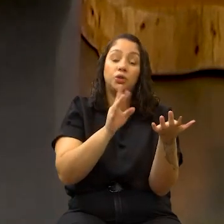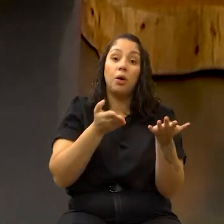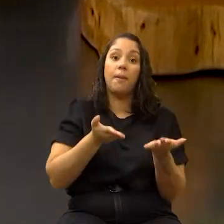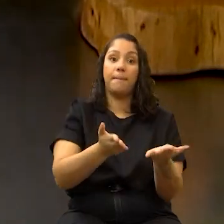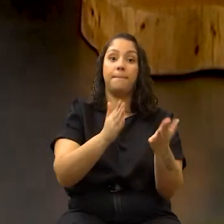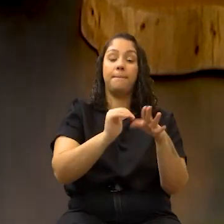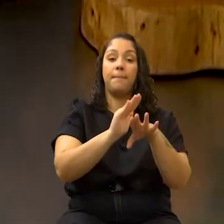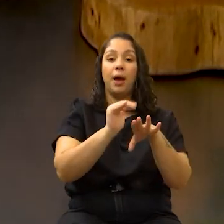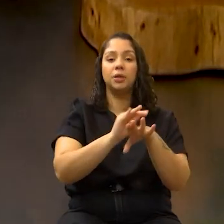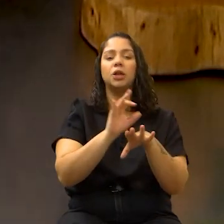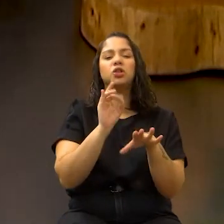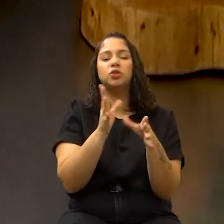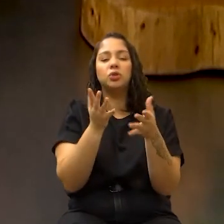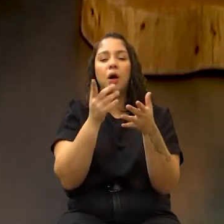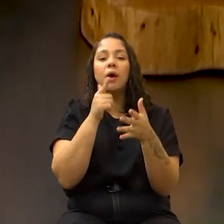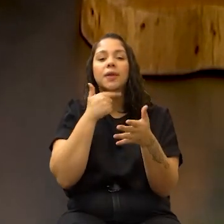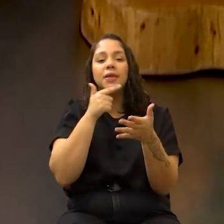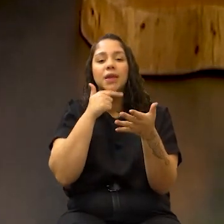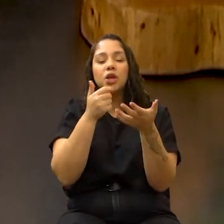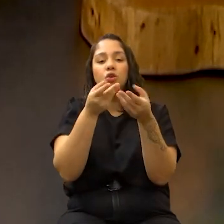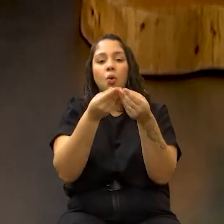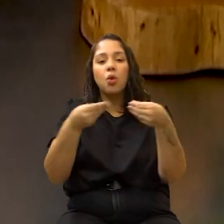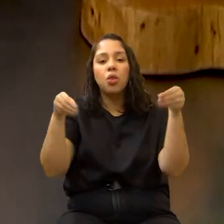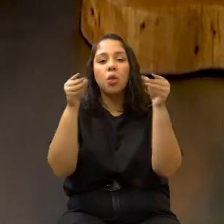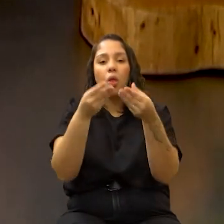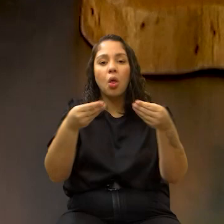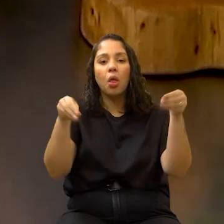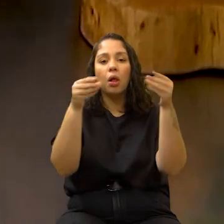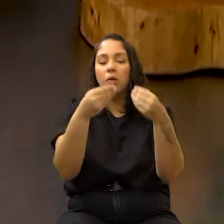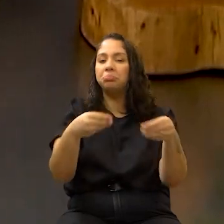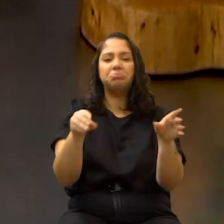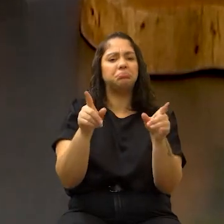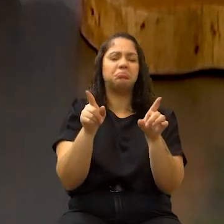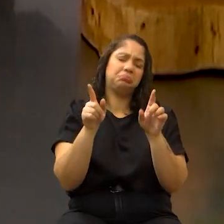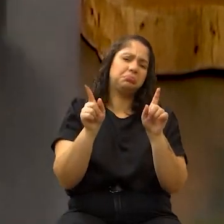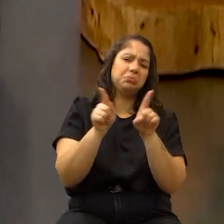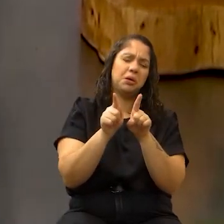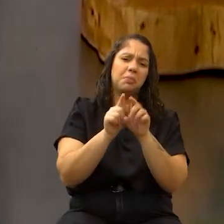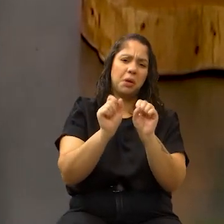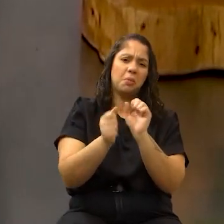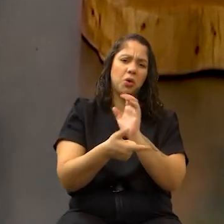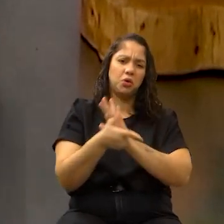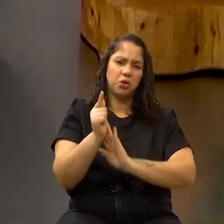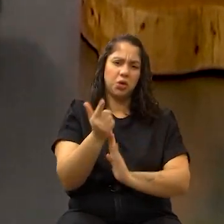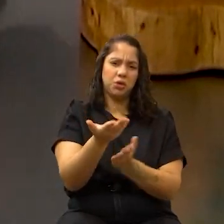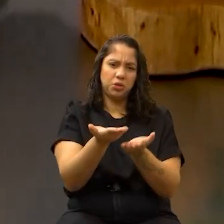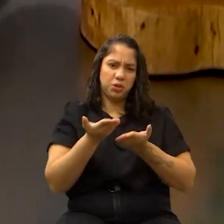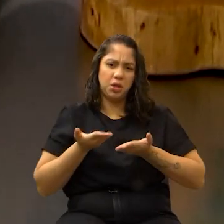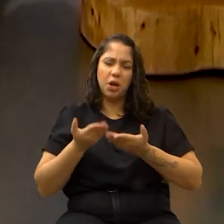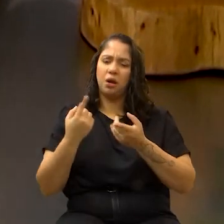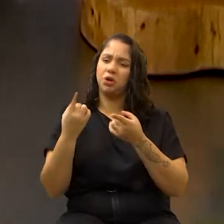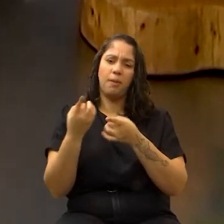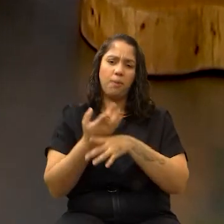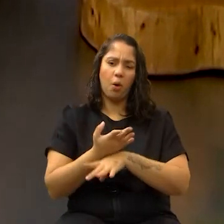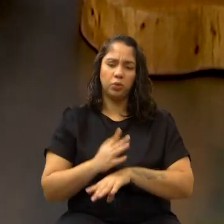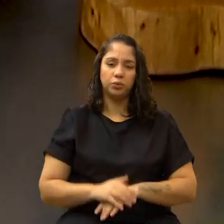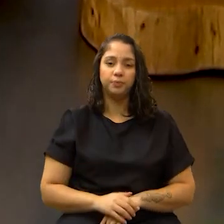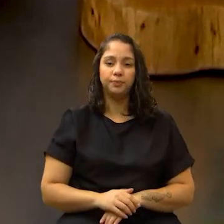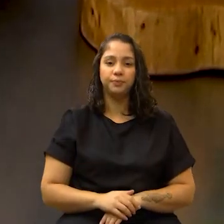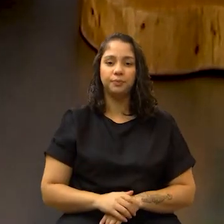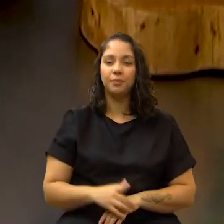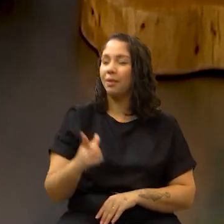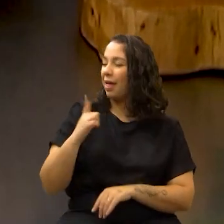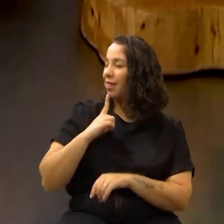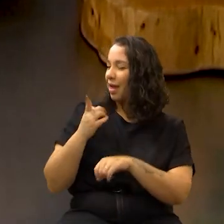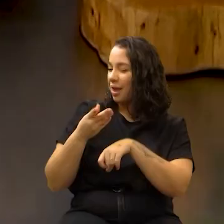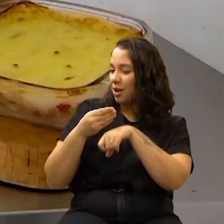tostadinho assim, ó. Aí ela deixa um pouco mais. Se ela gostar só que a mussarela esteja derretida, também pode tirar, que já